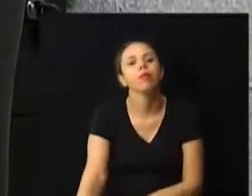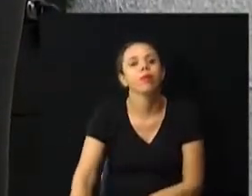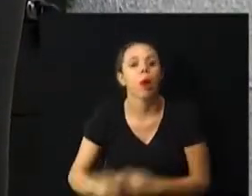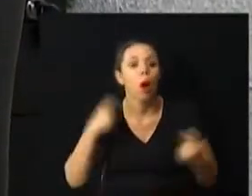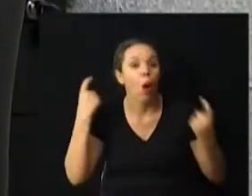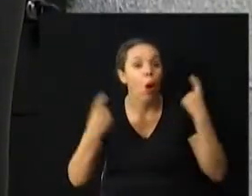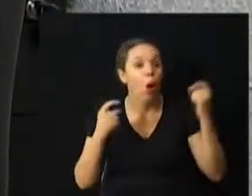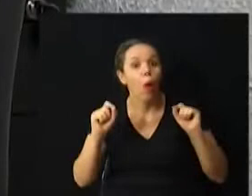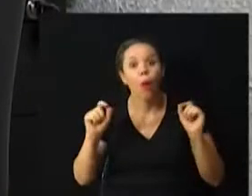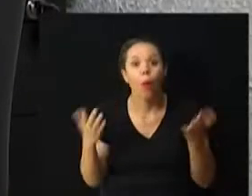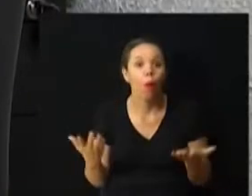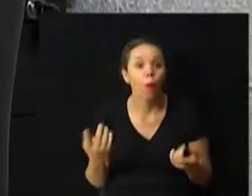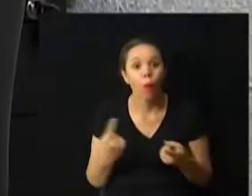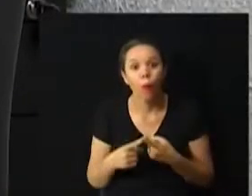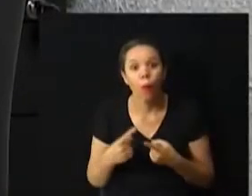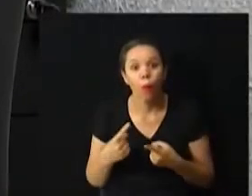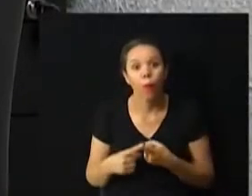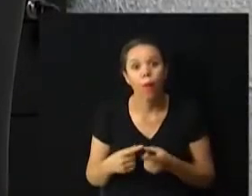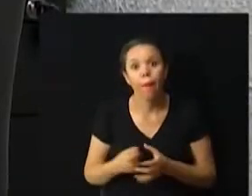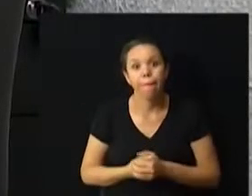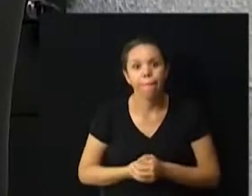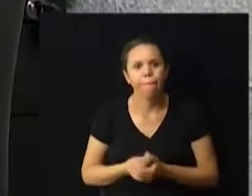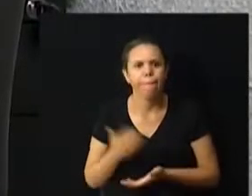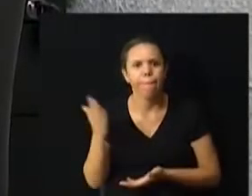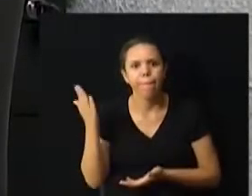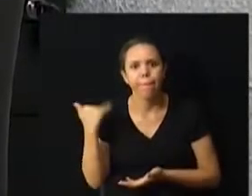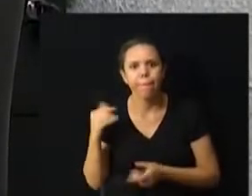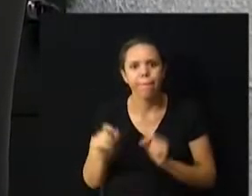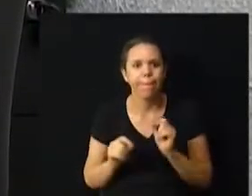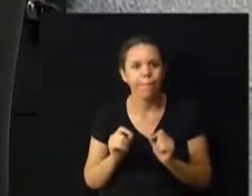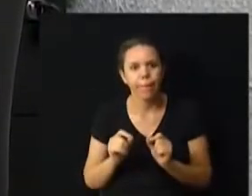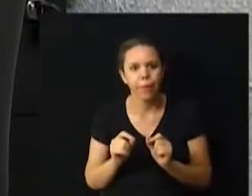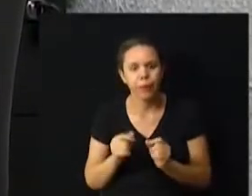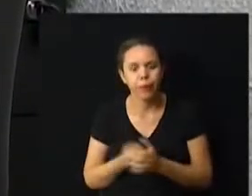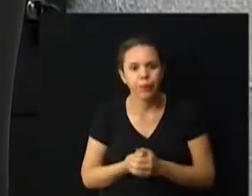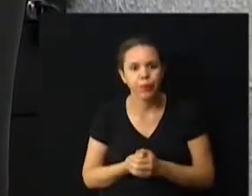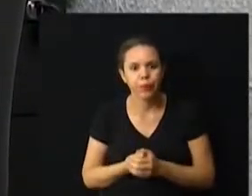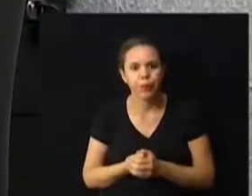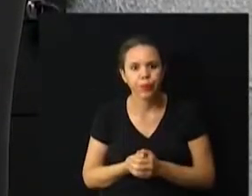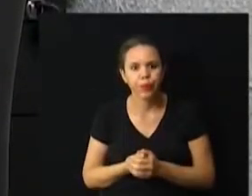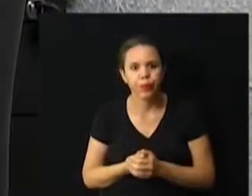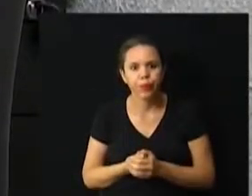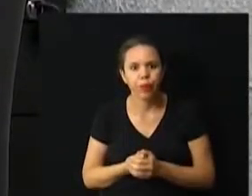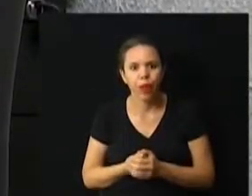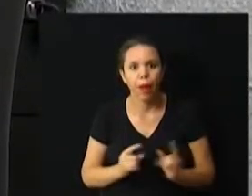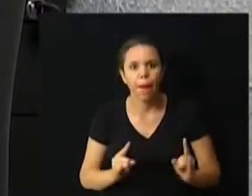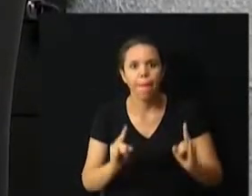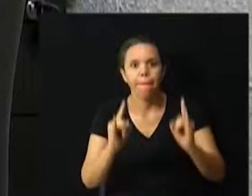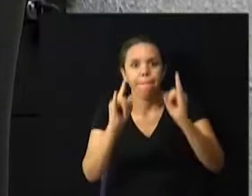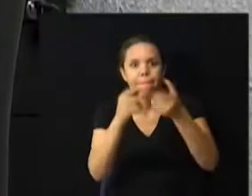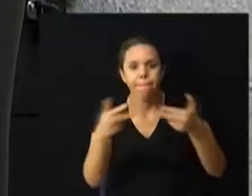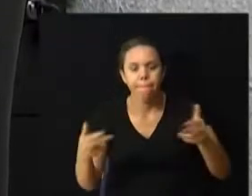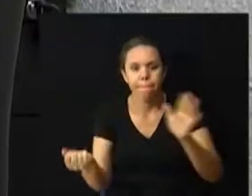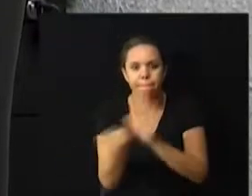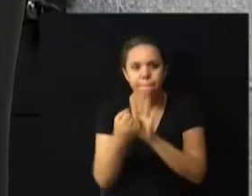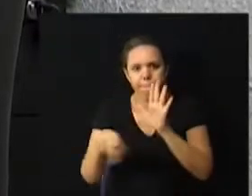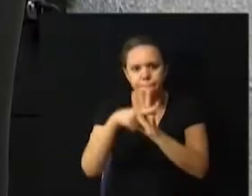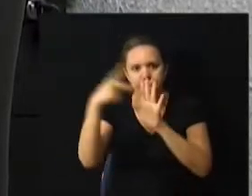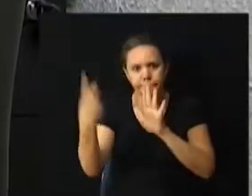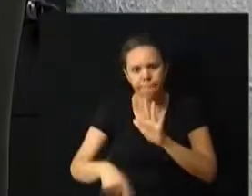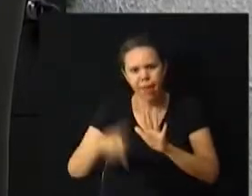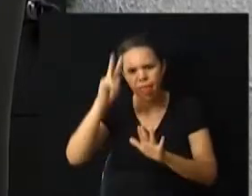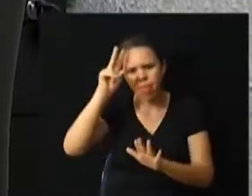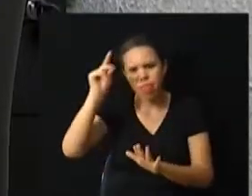a nossa preocupação é essa, porque a gente sabe que os imóveis, os bens que são tombados,